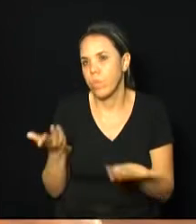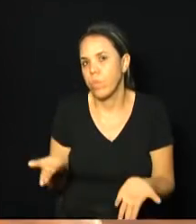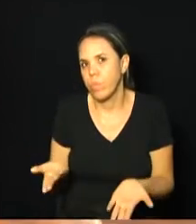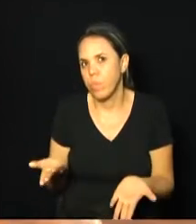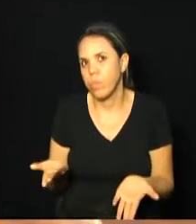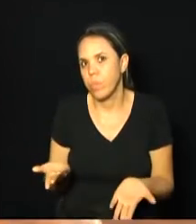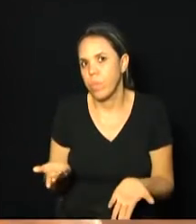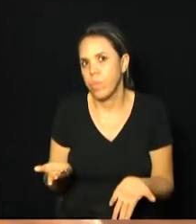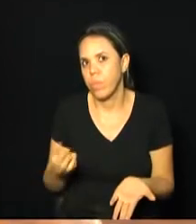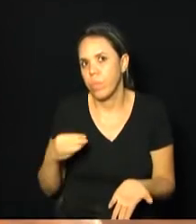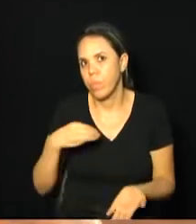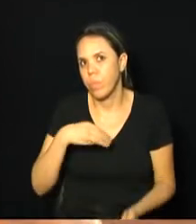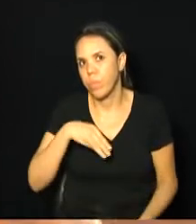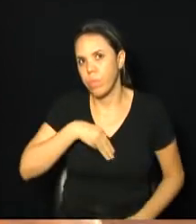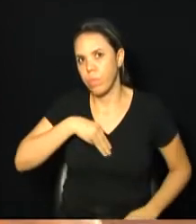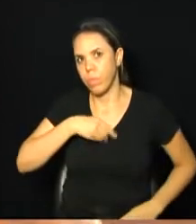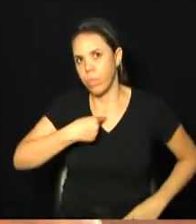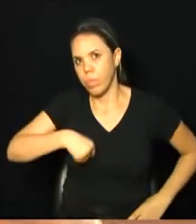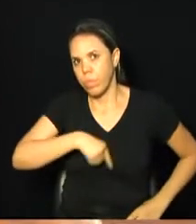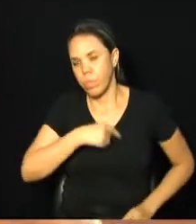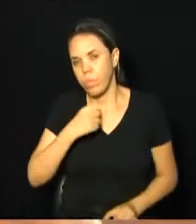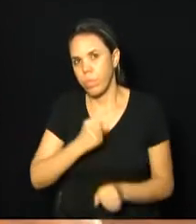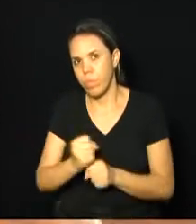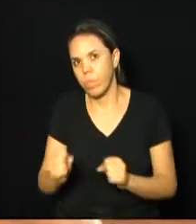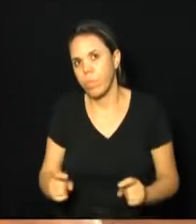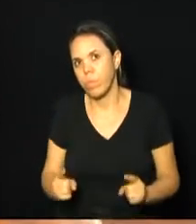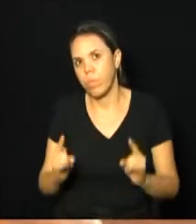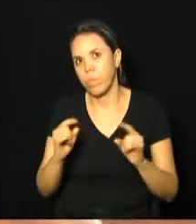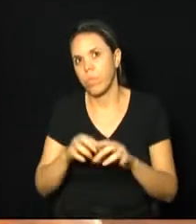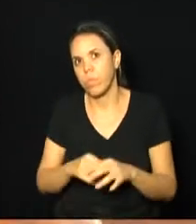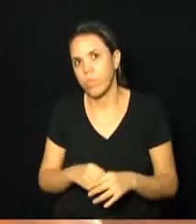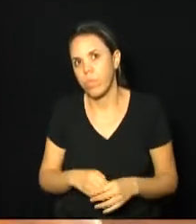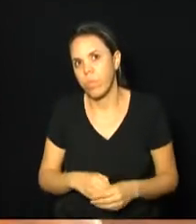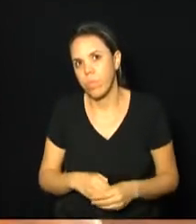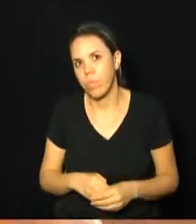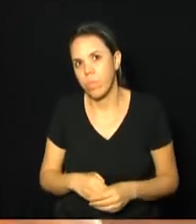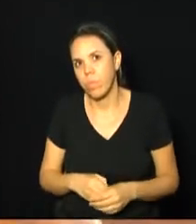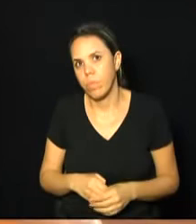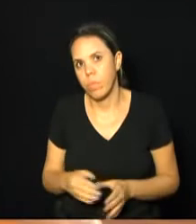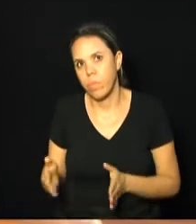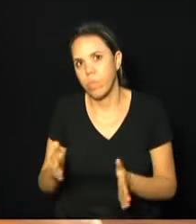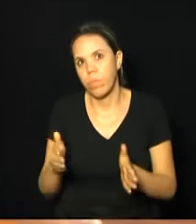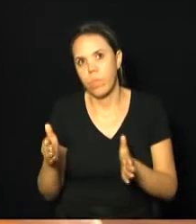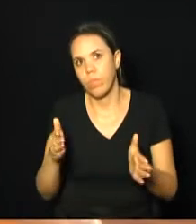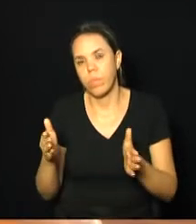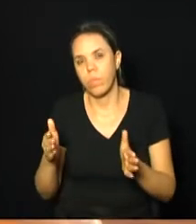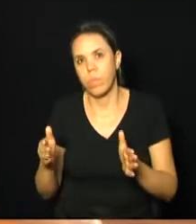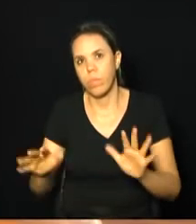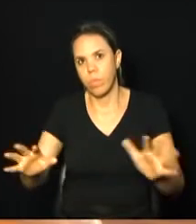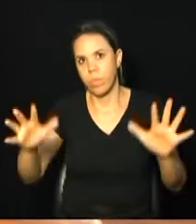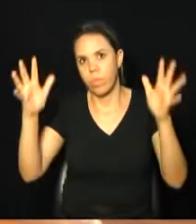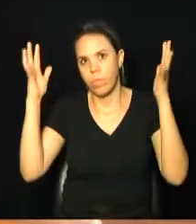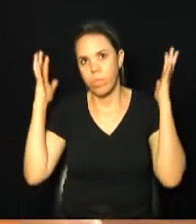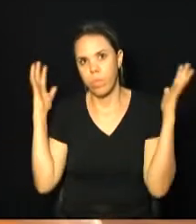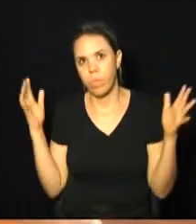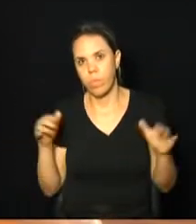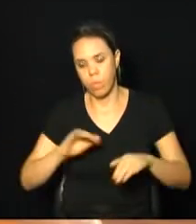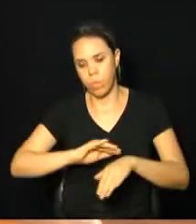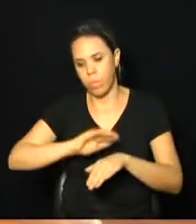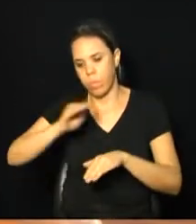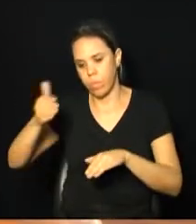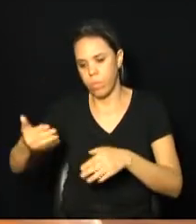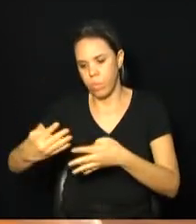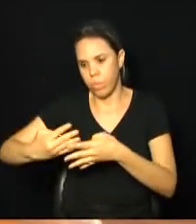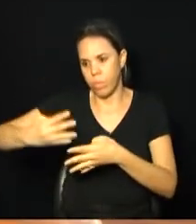na Mackenzie, quando ela foi construída, foi colocado na extensão da mata um alambrado.